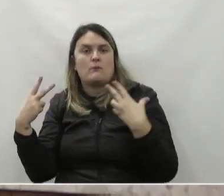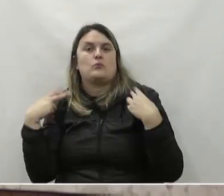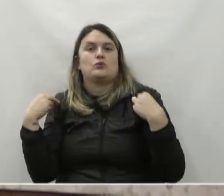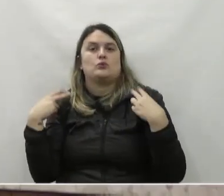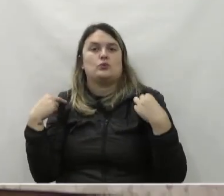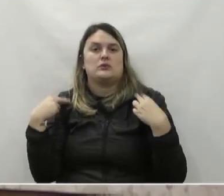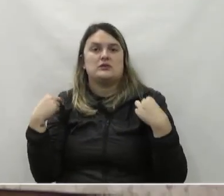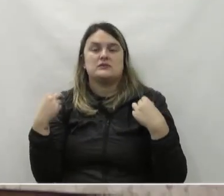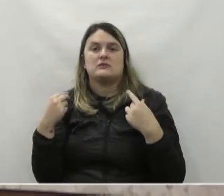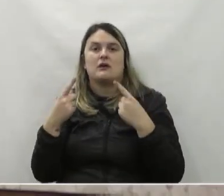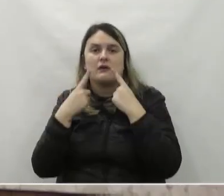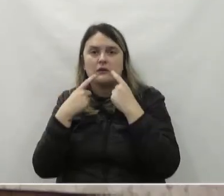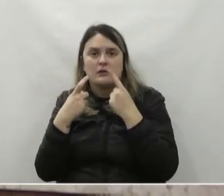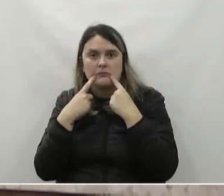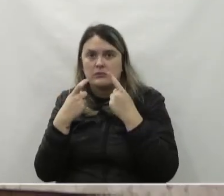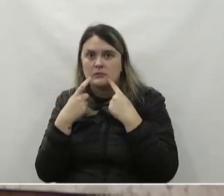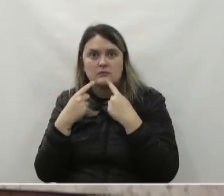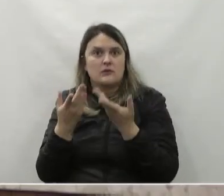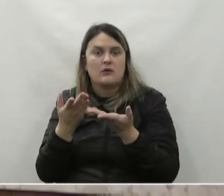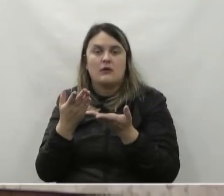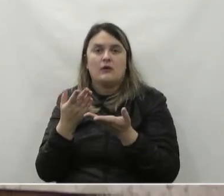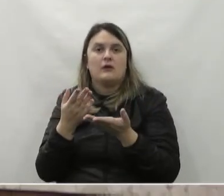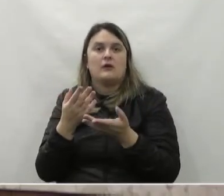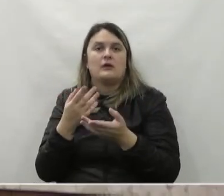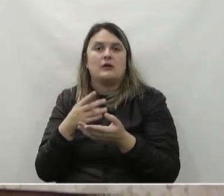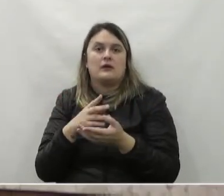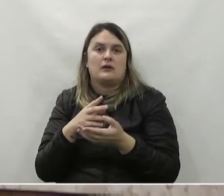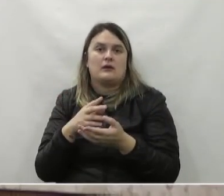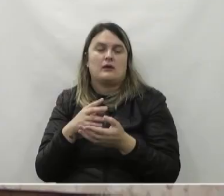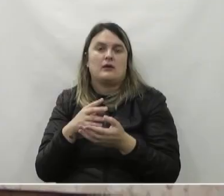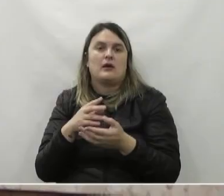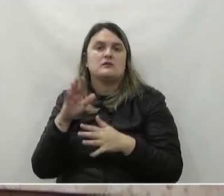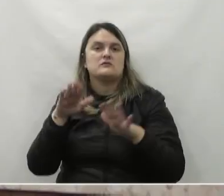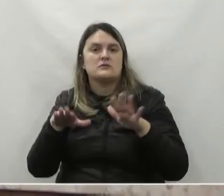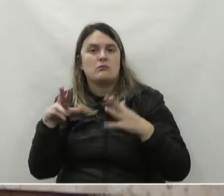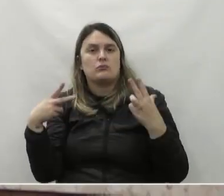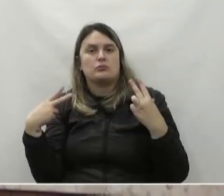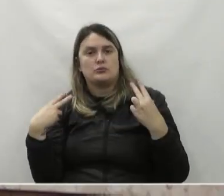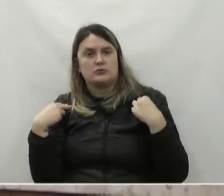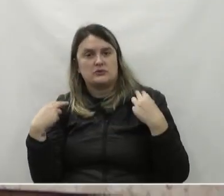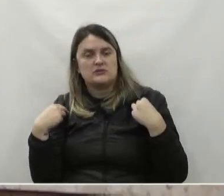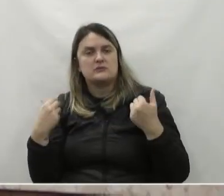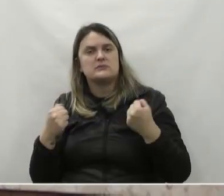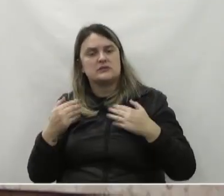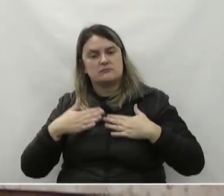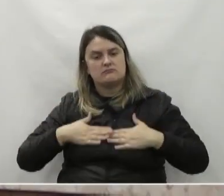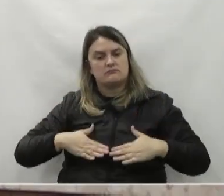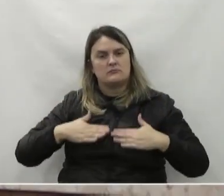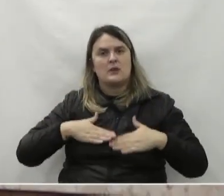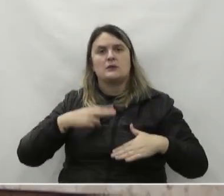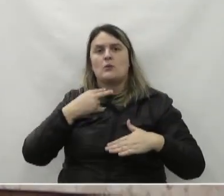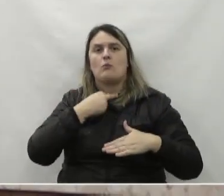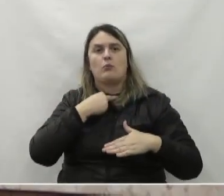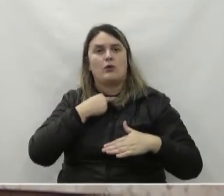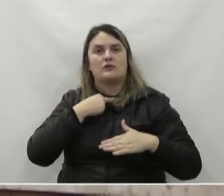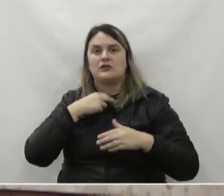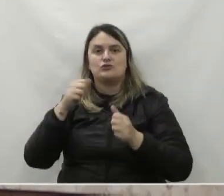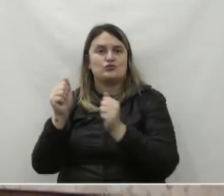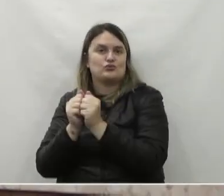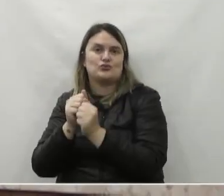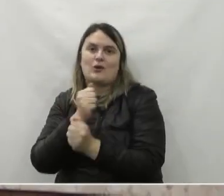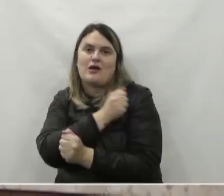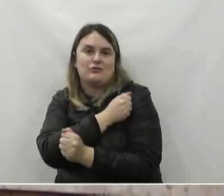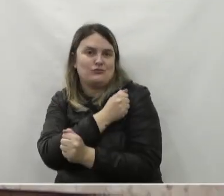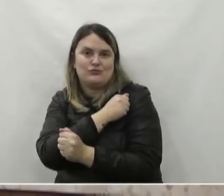motoristas, às vezes, falando diretamente a respeito dos jogos, né? Às vezes o motorista tem que descansar, não pode ficar no alojamento junto com